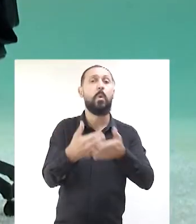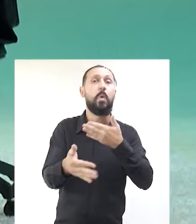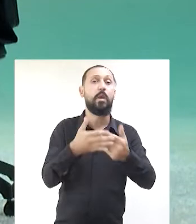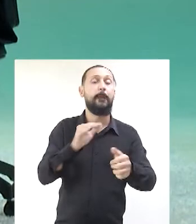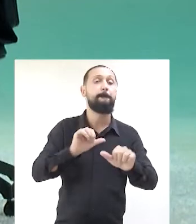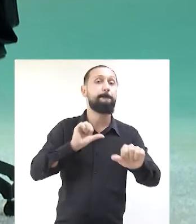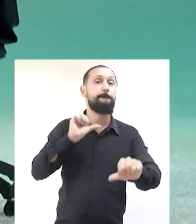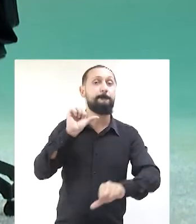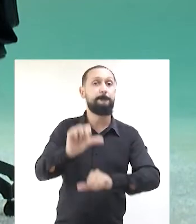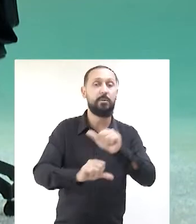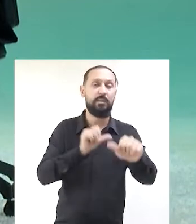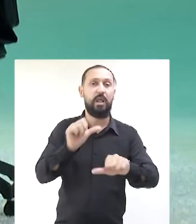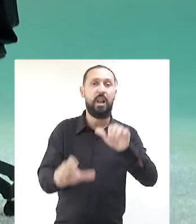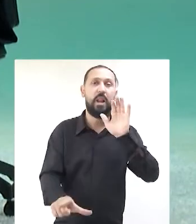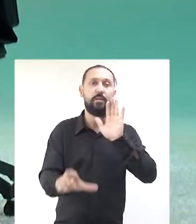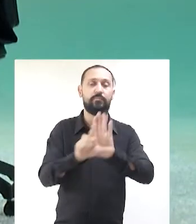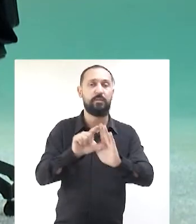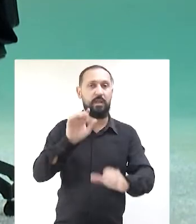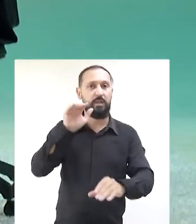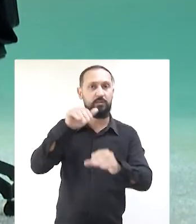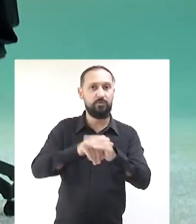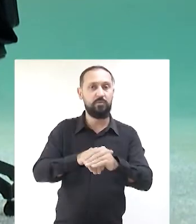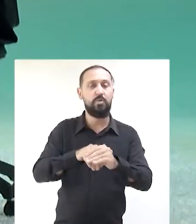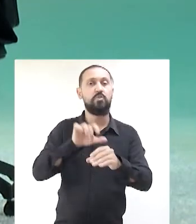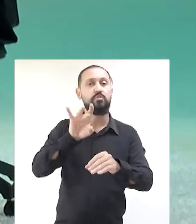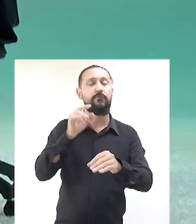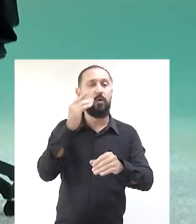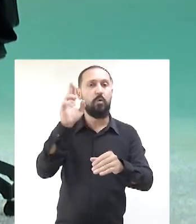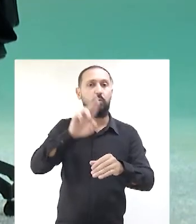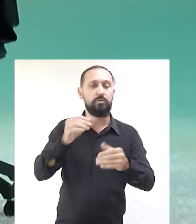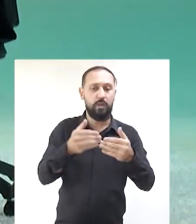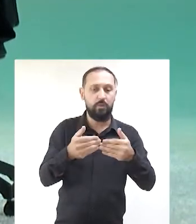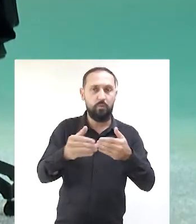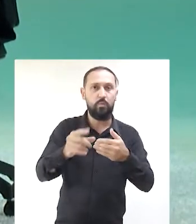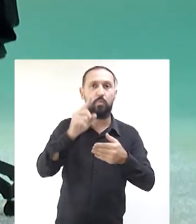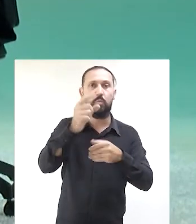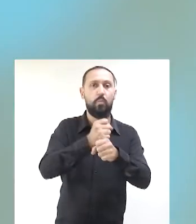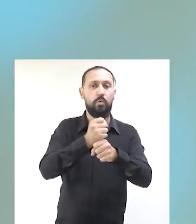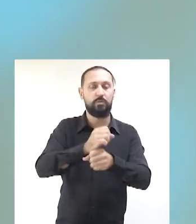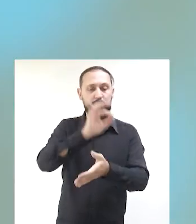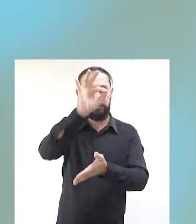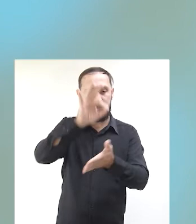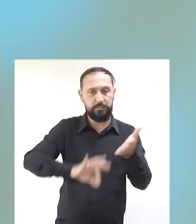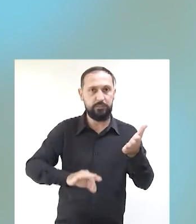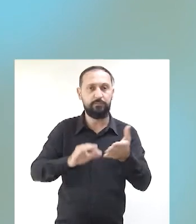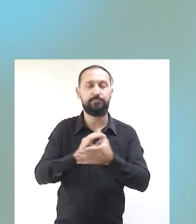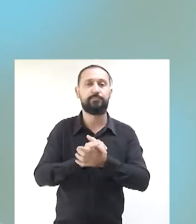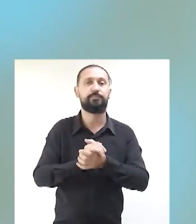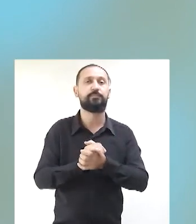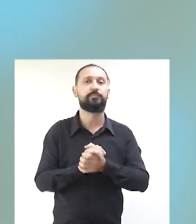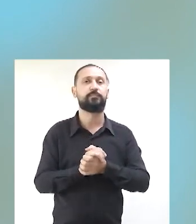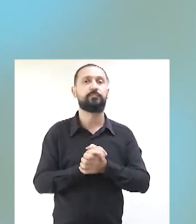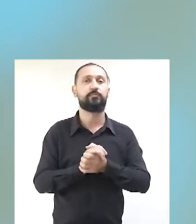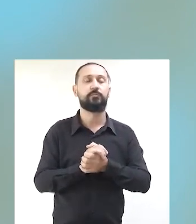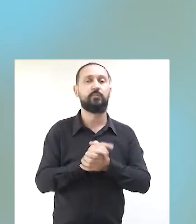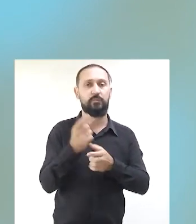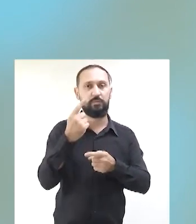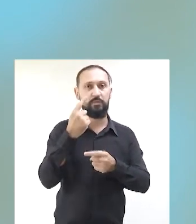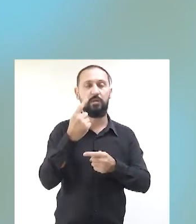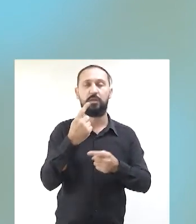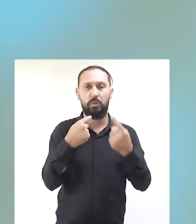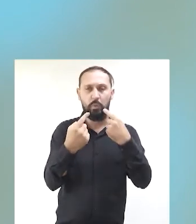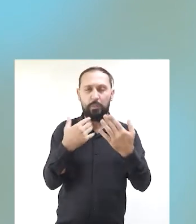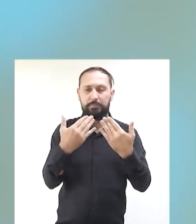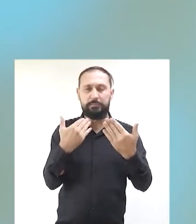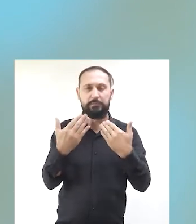qualquer reforma na legislação eleitoral, ela só vai poder valer a partir de 1 ano da sua promulgação. Quem acompanhou as discussões